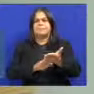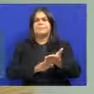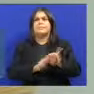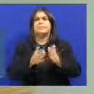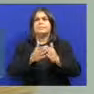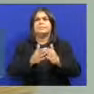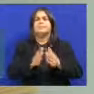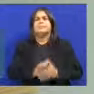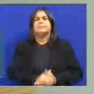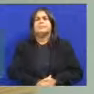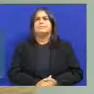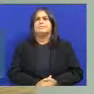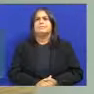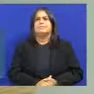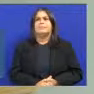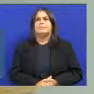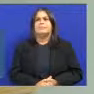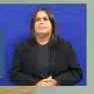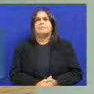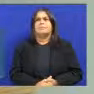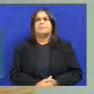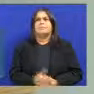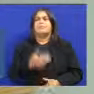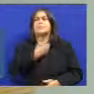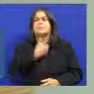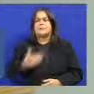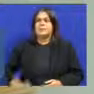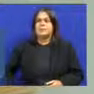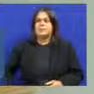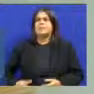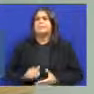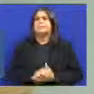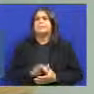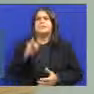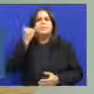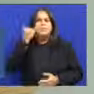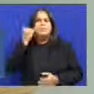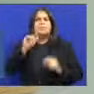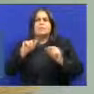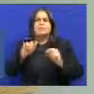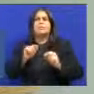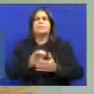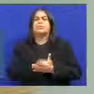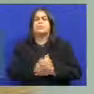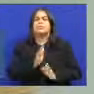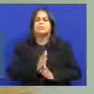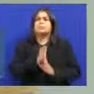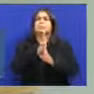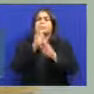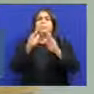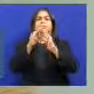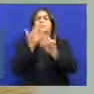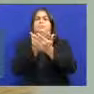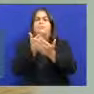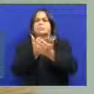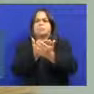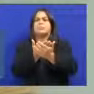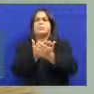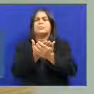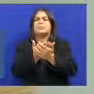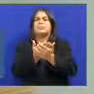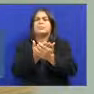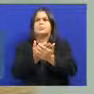é um requerimento que pede, solicita ao governo do estado, ao governador João Azevedo, a construção de uma escola estadual em